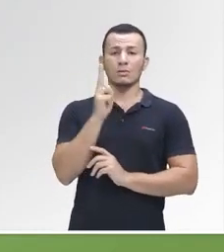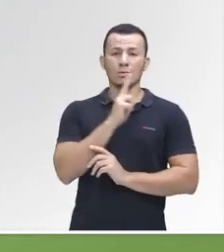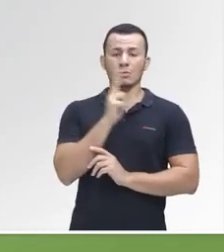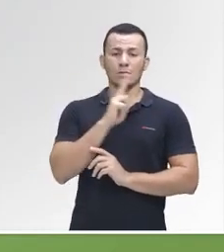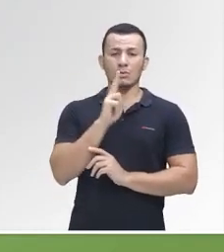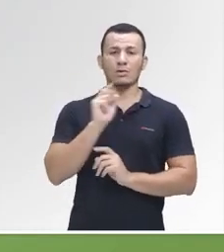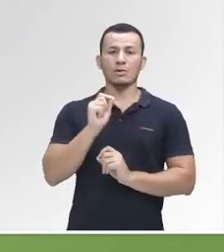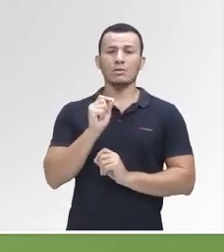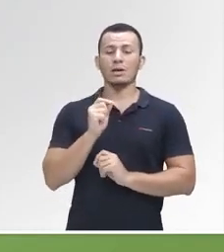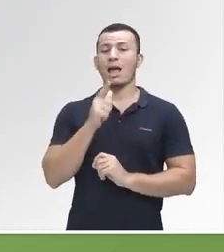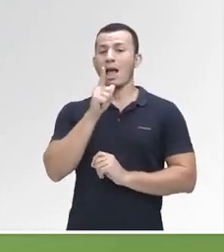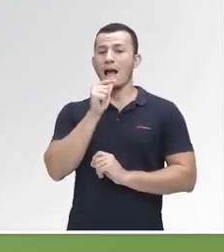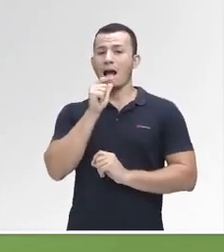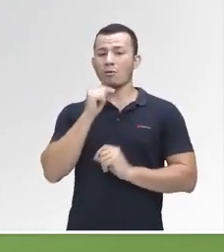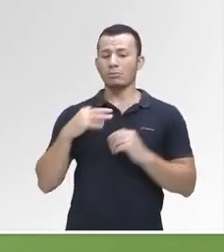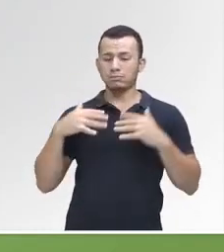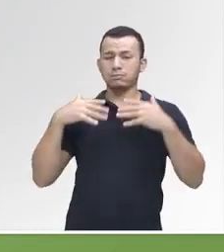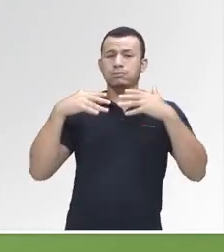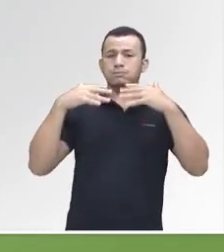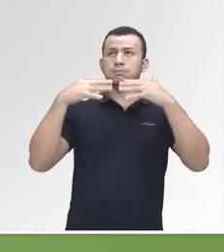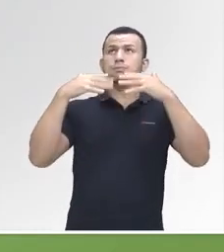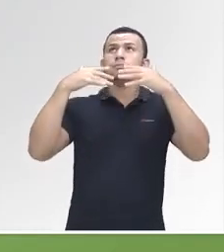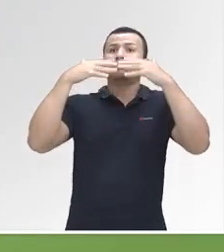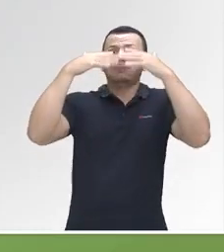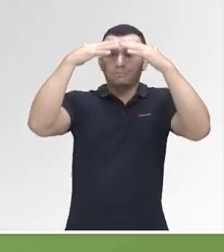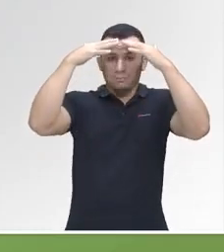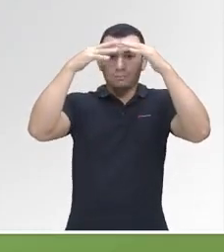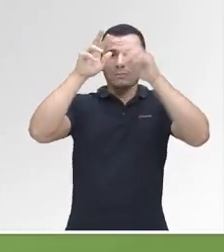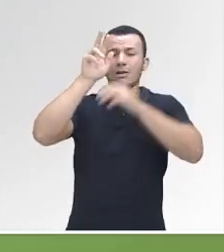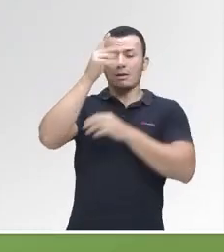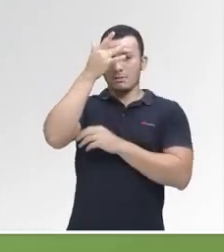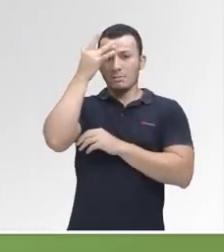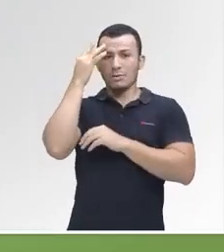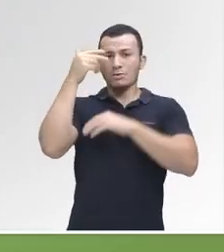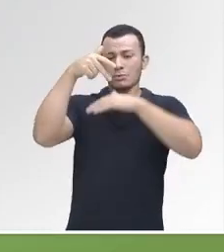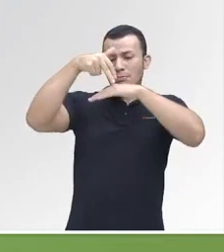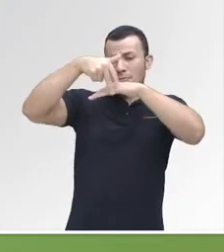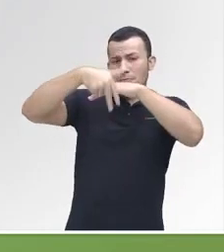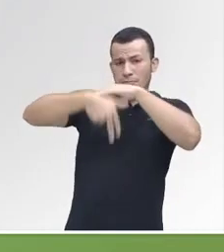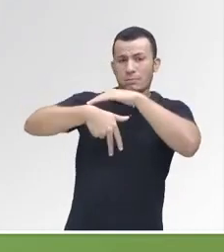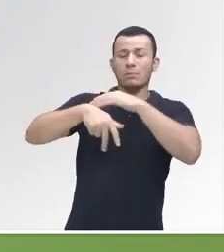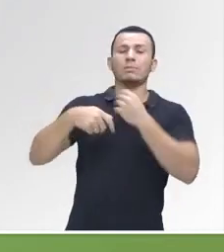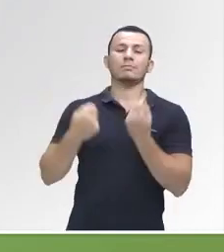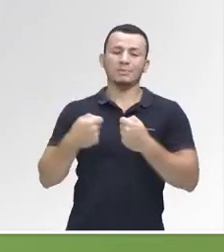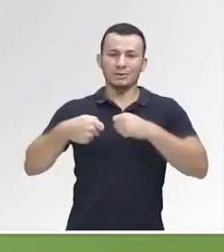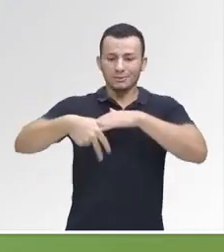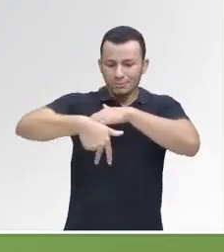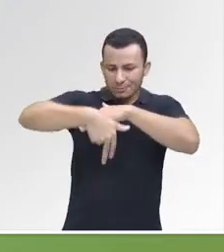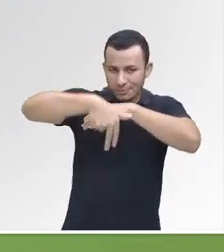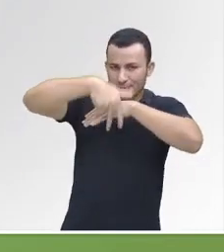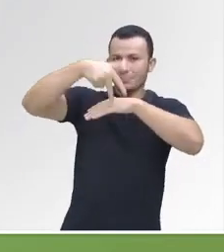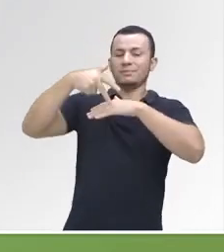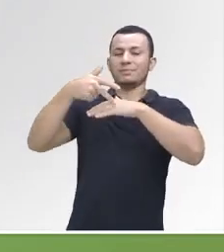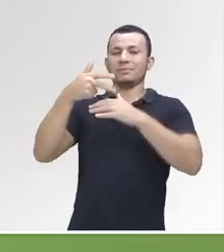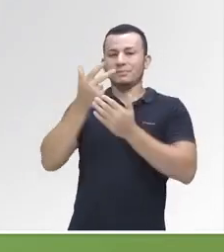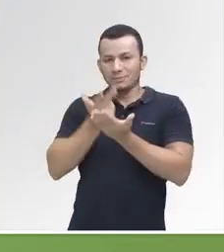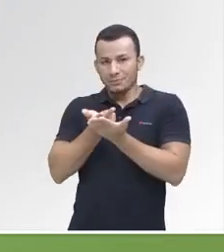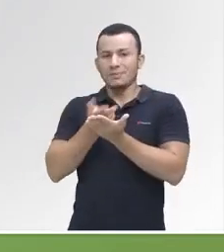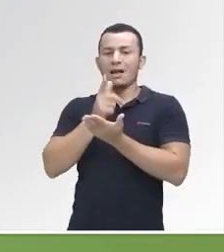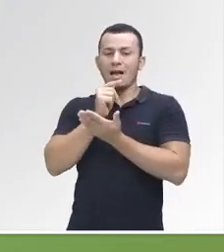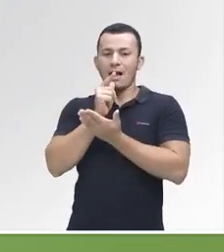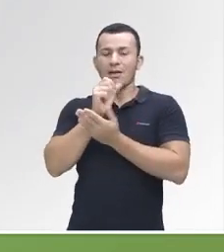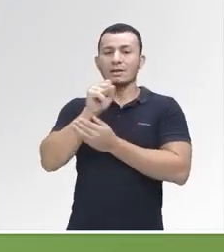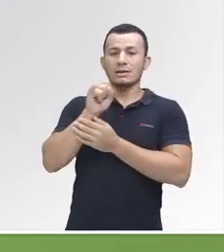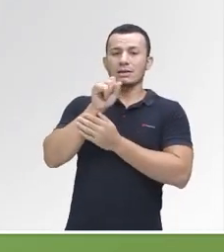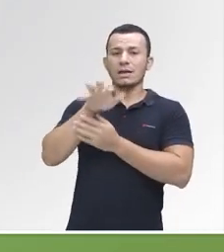o afogamento. No caso de afogamento, a pessoa deve ser retirada da água e se não estiver